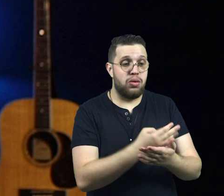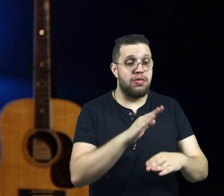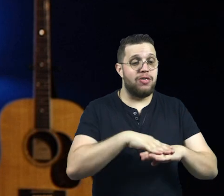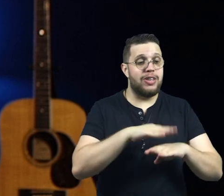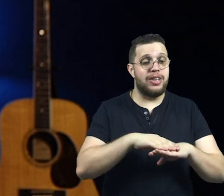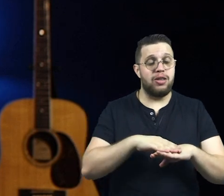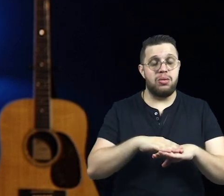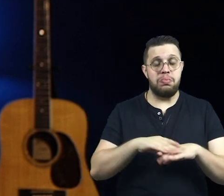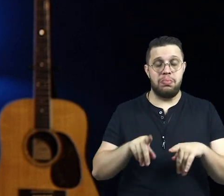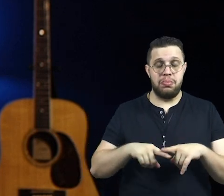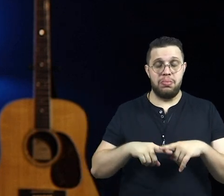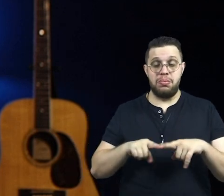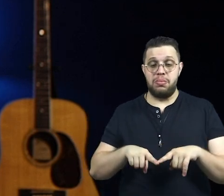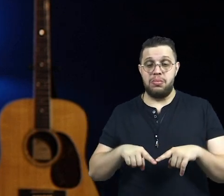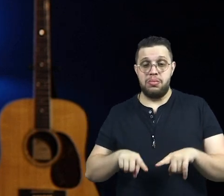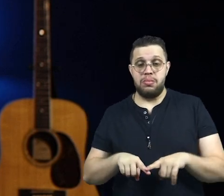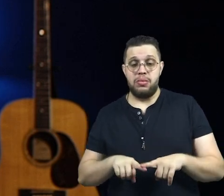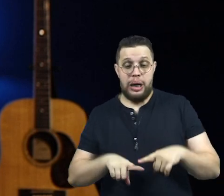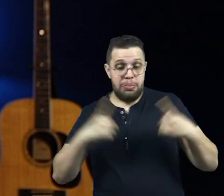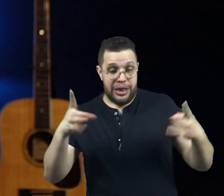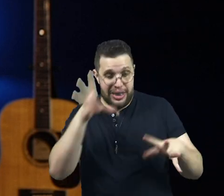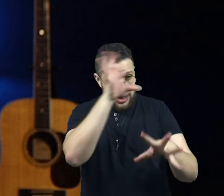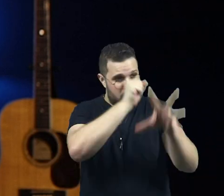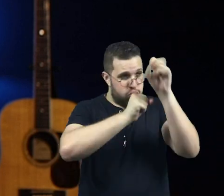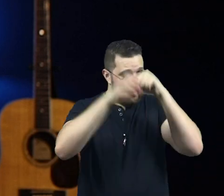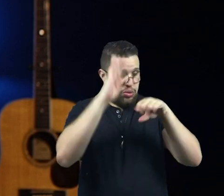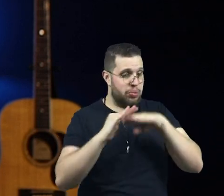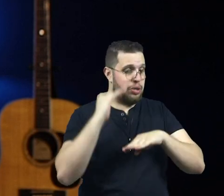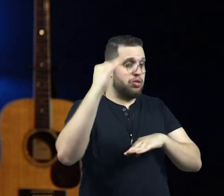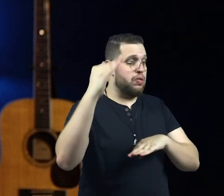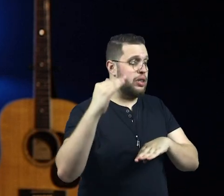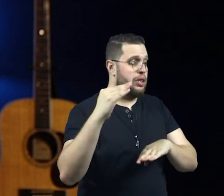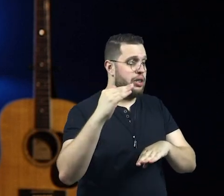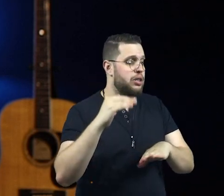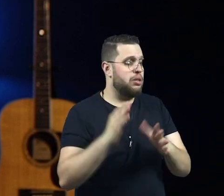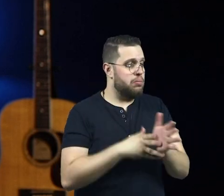coisa no procedimento daquilo que ele tinha que fazer. O marceneiro que